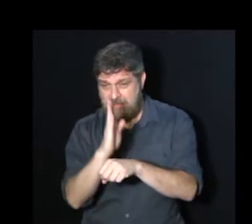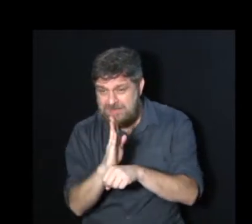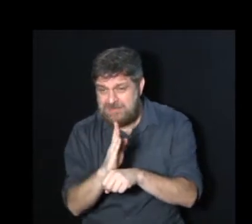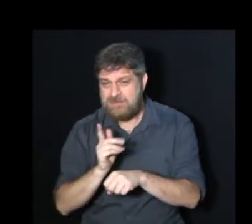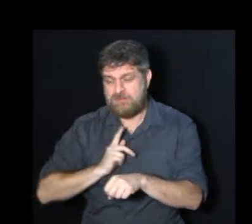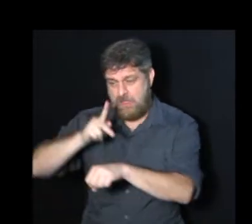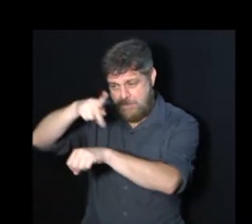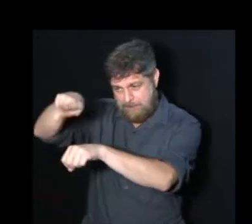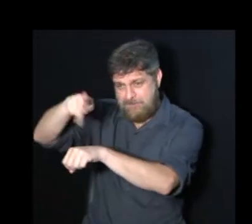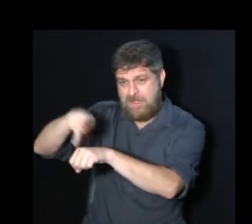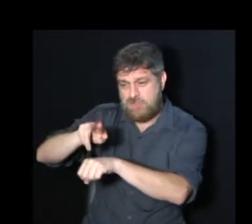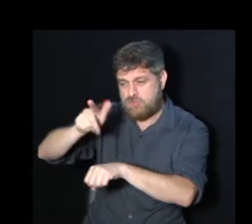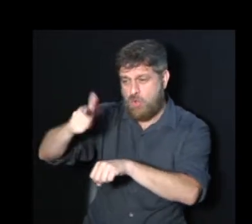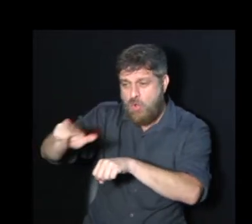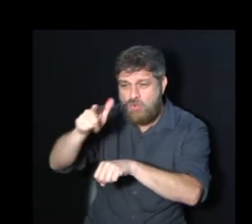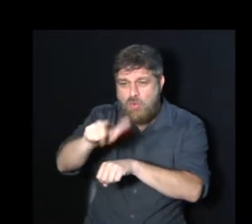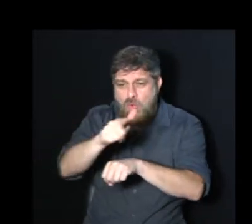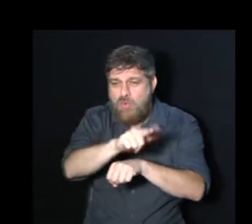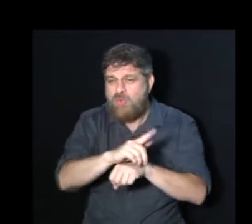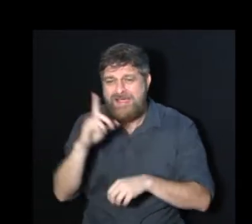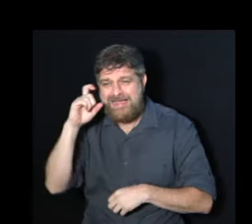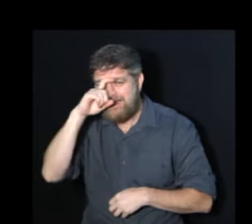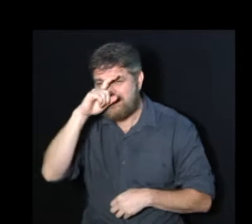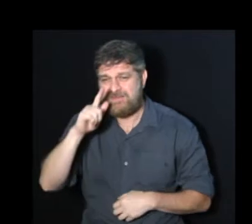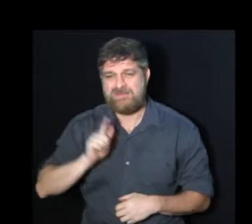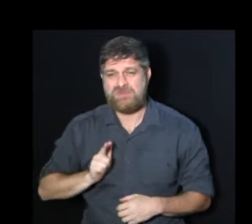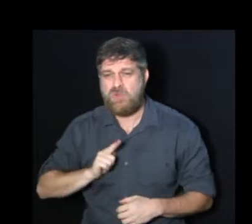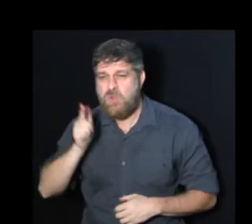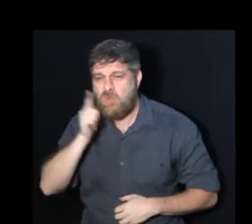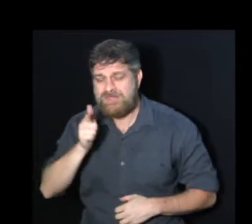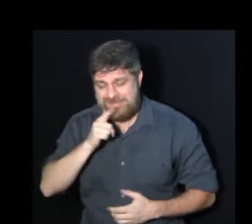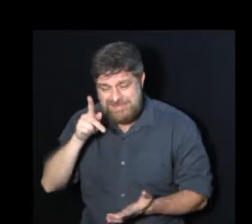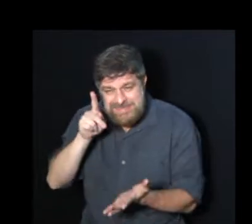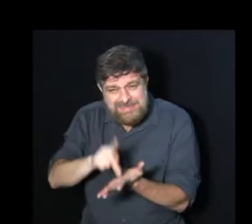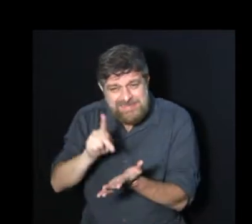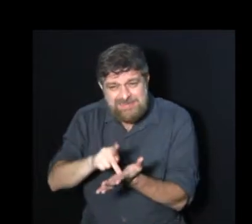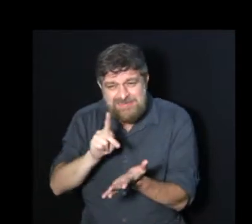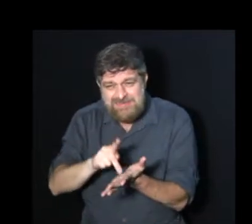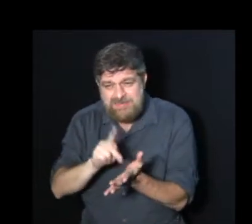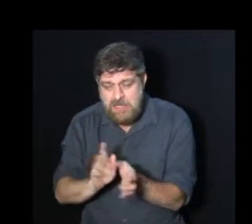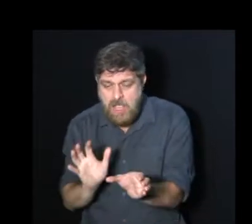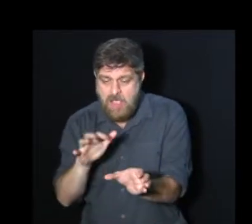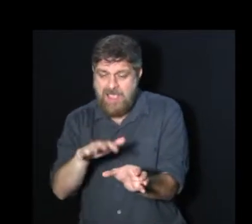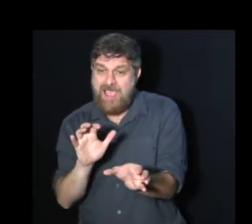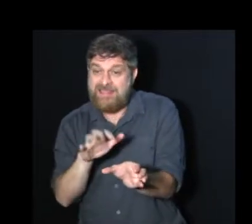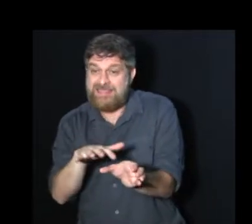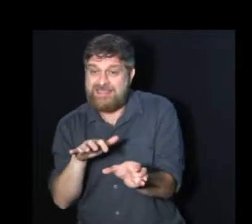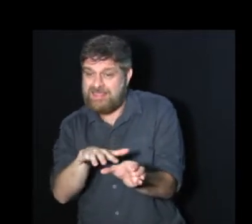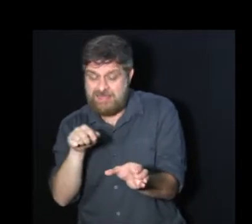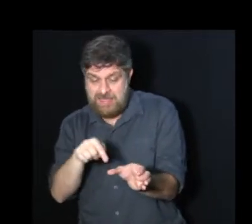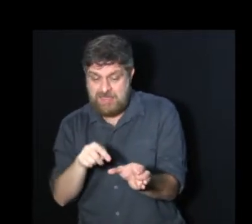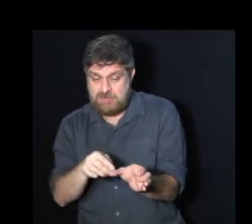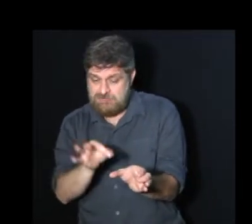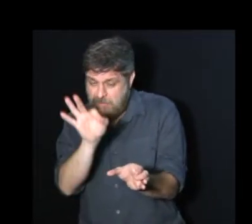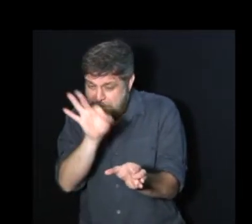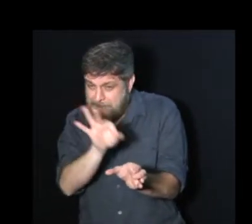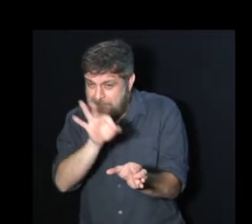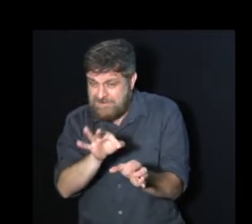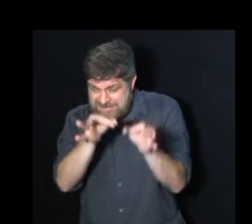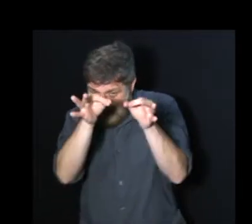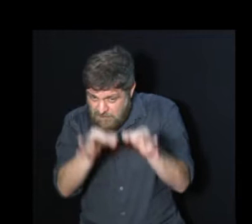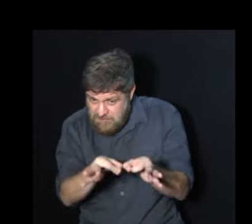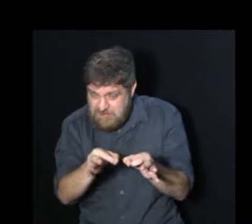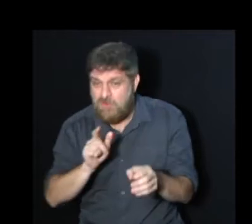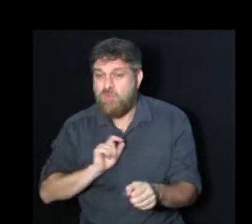outros países, é muito difícil acessar, de fato, dados que sejam reais e fidedignos